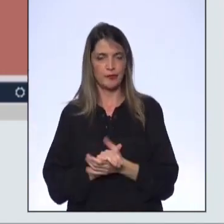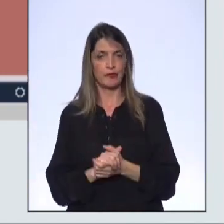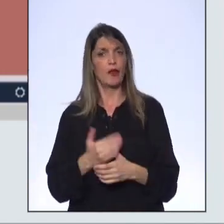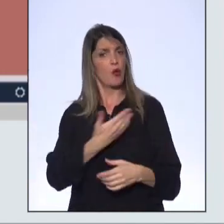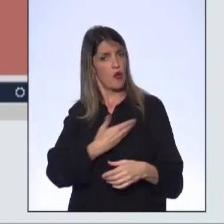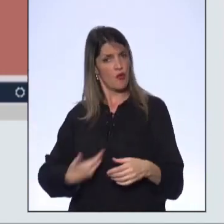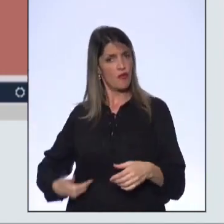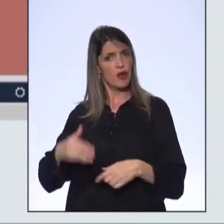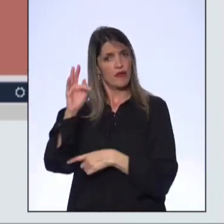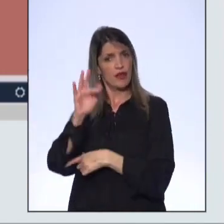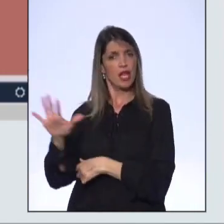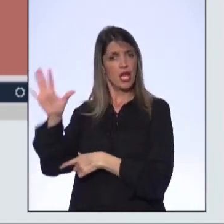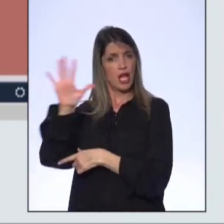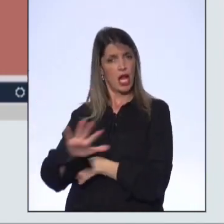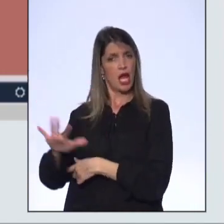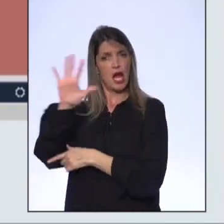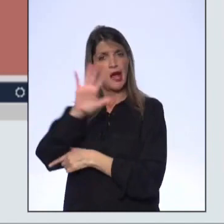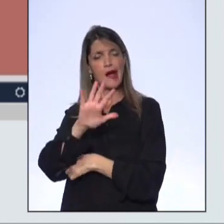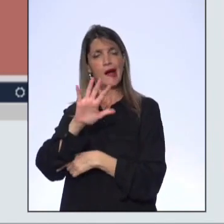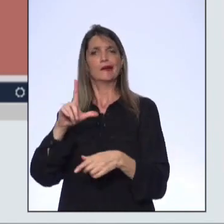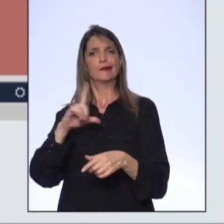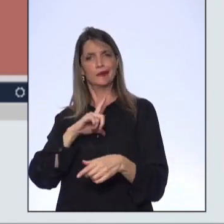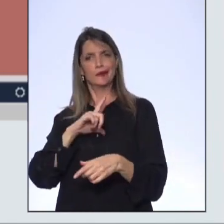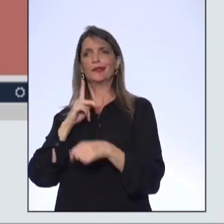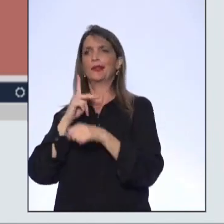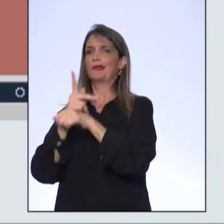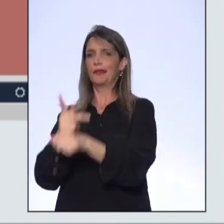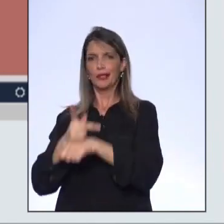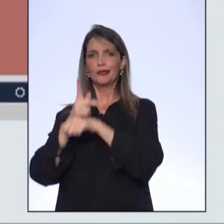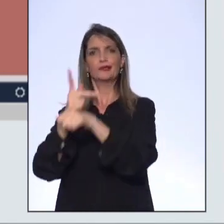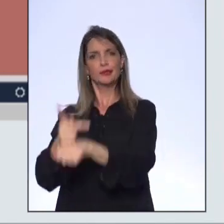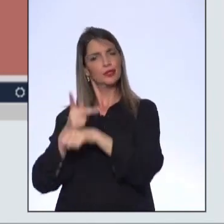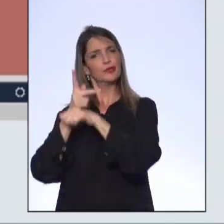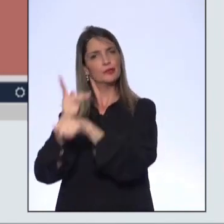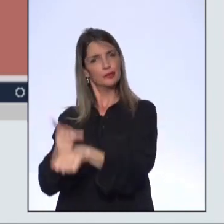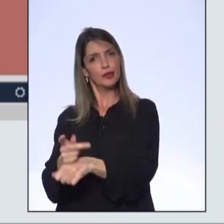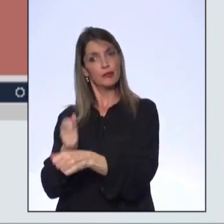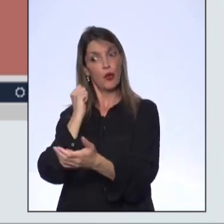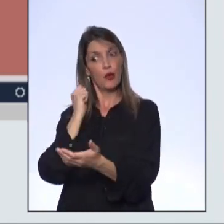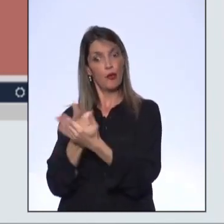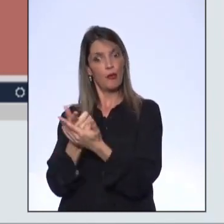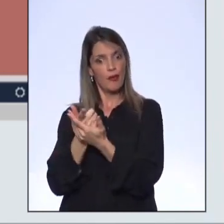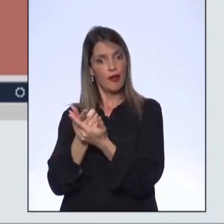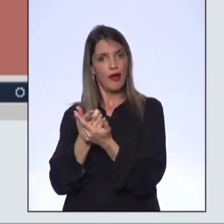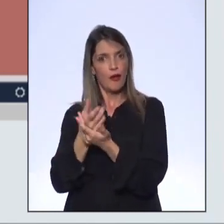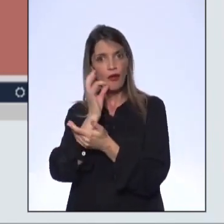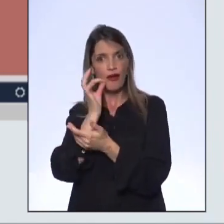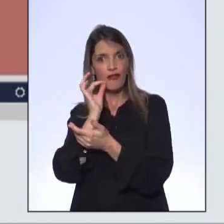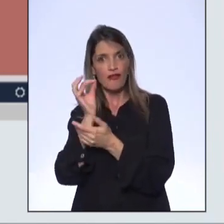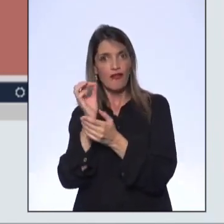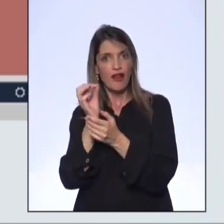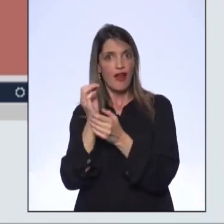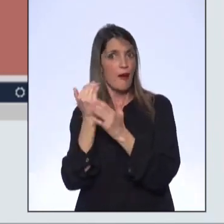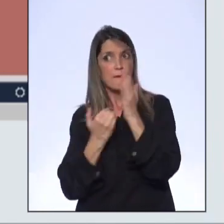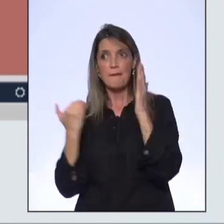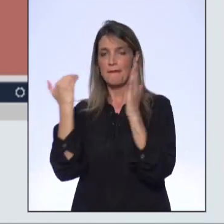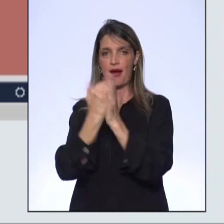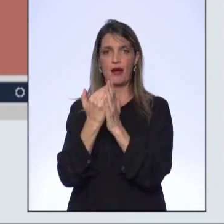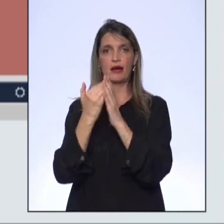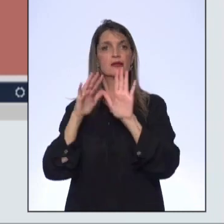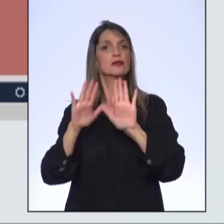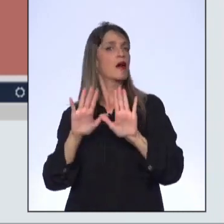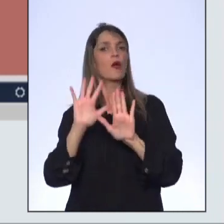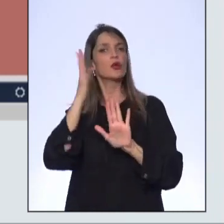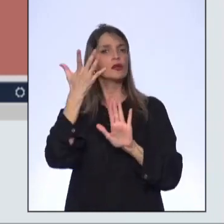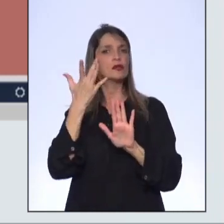governo federal voltou a fazer novos empréstimos para financiar a compra do café excedente no mercado. Isso, por sua vez, aumentou